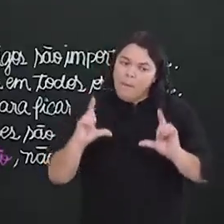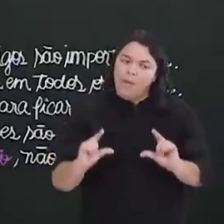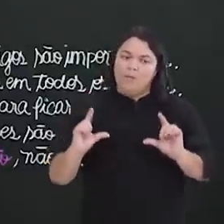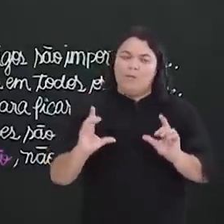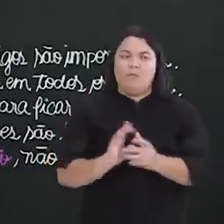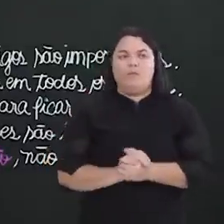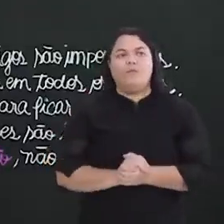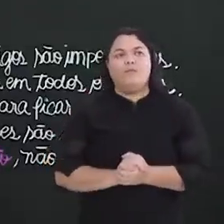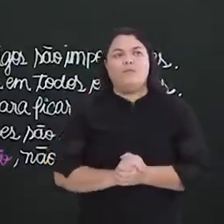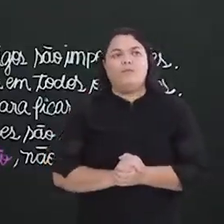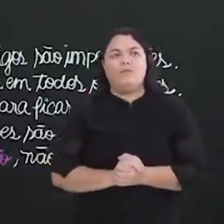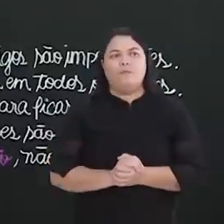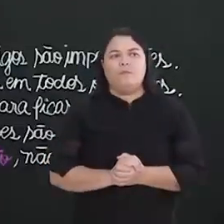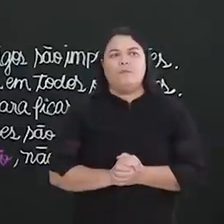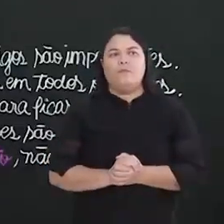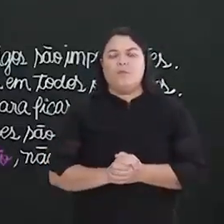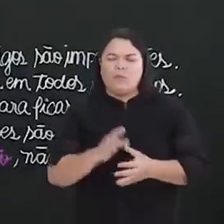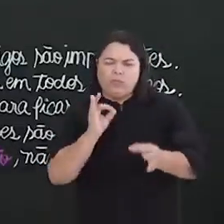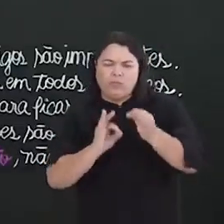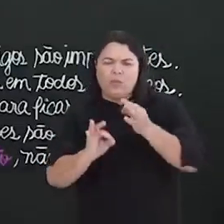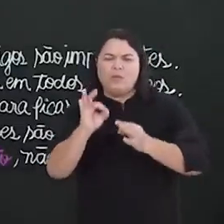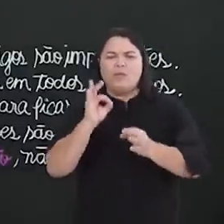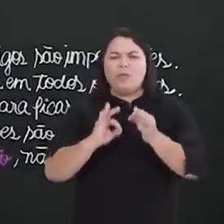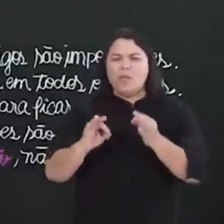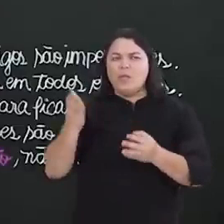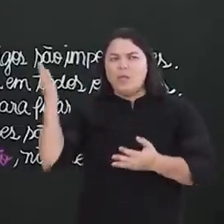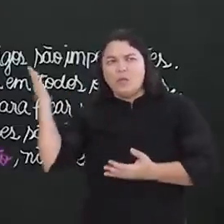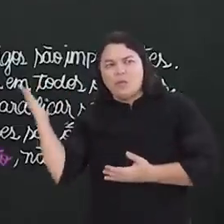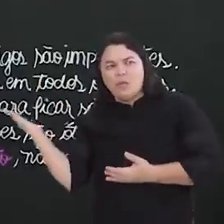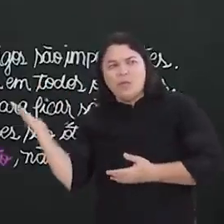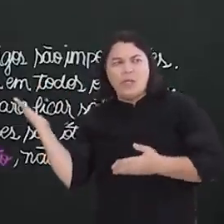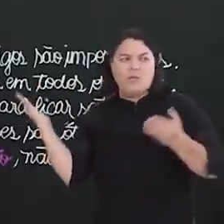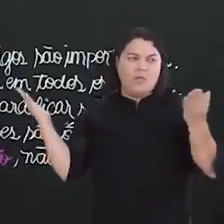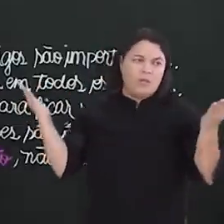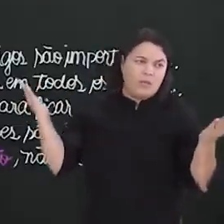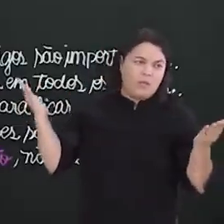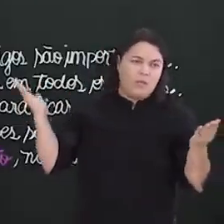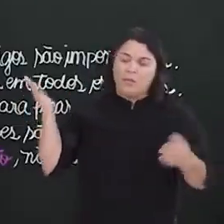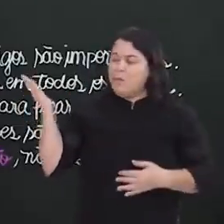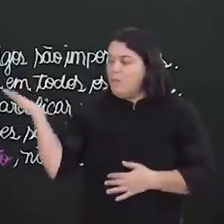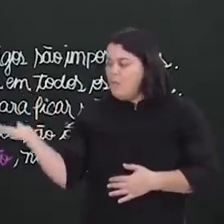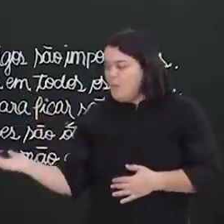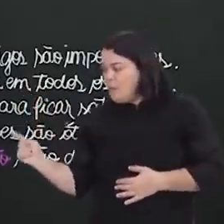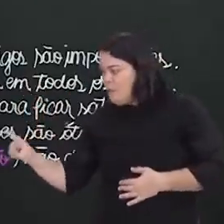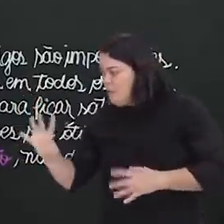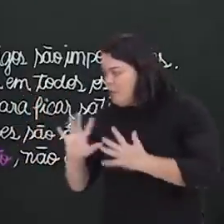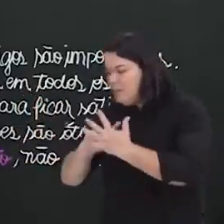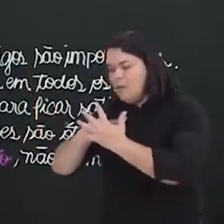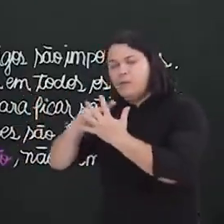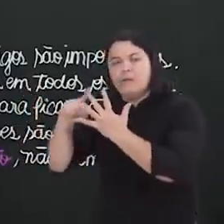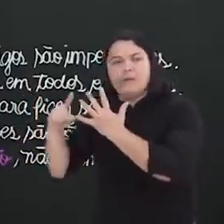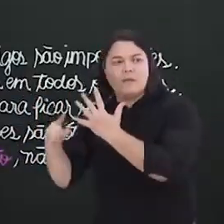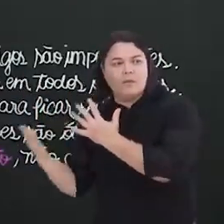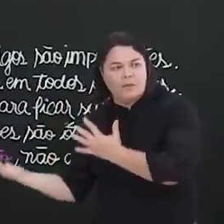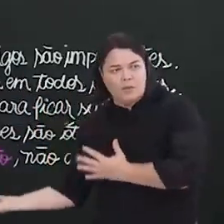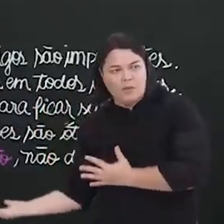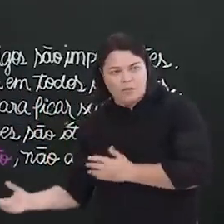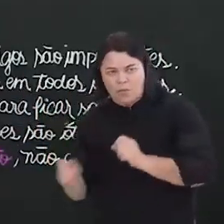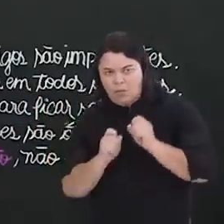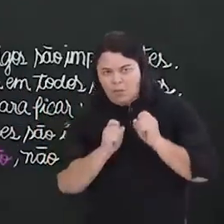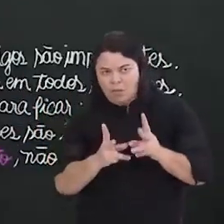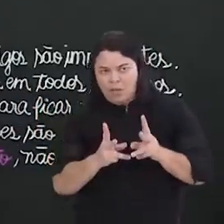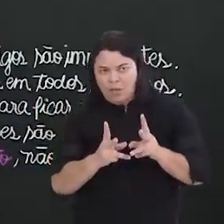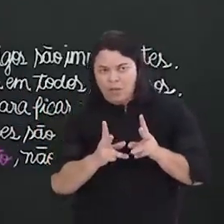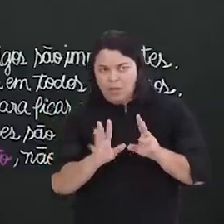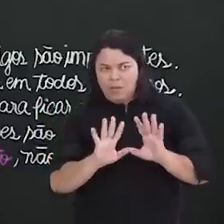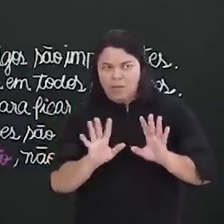sindética. Então, a gente sabe que é coordenada e é sindética por conta da conjunção. Então, o que varia mesmo são essas 5 classificações, ok? Para você não